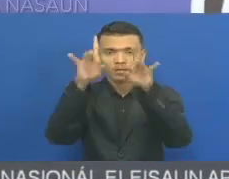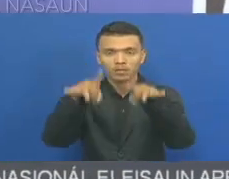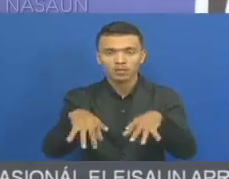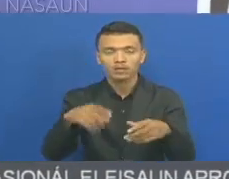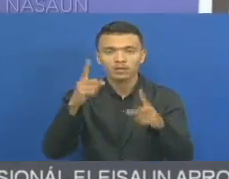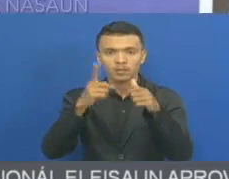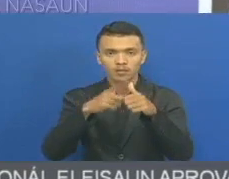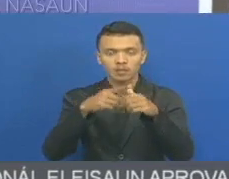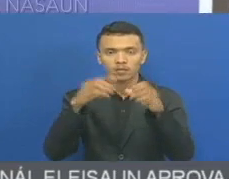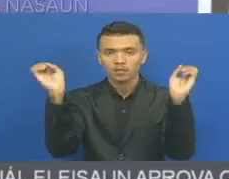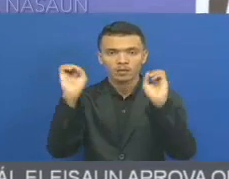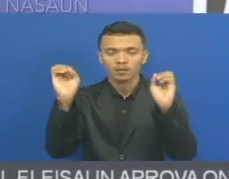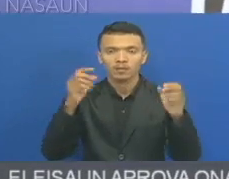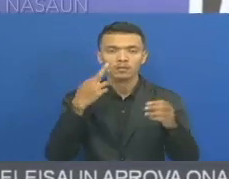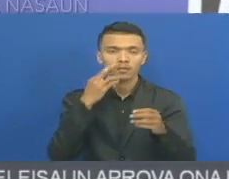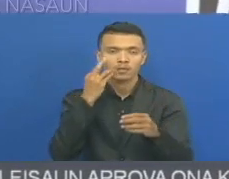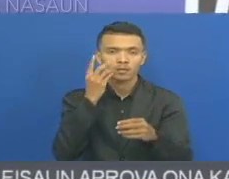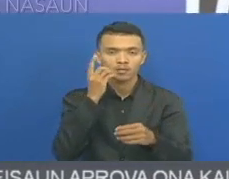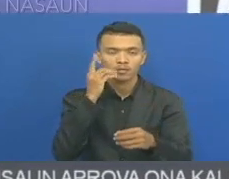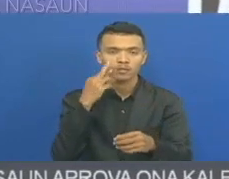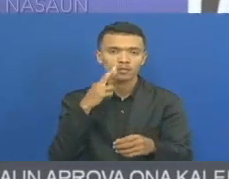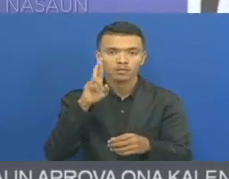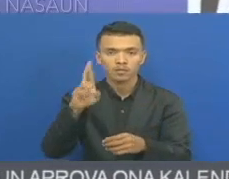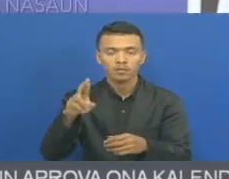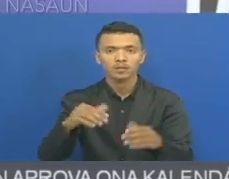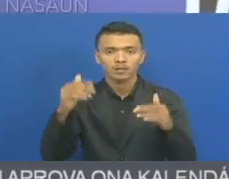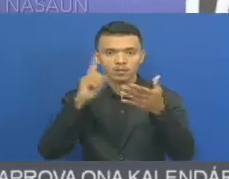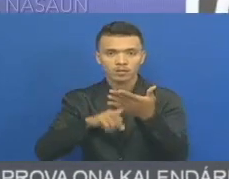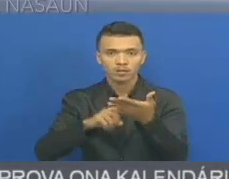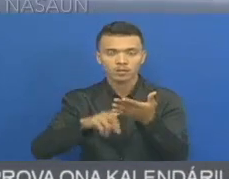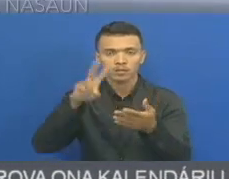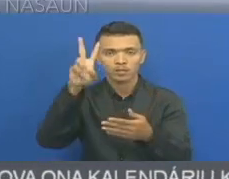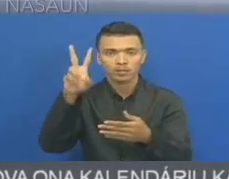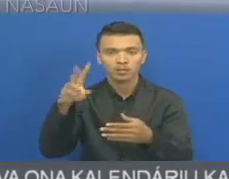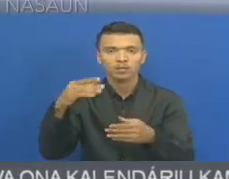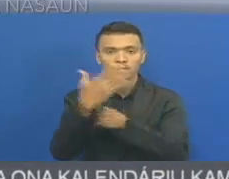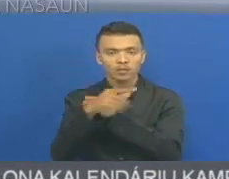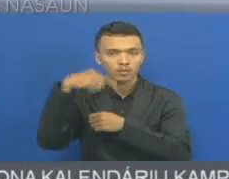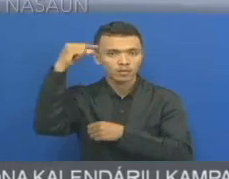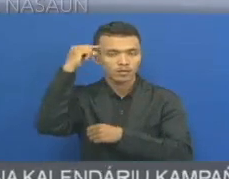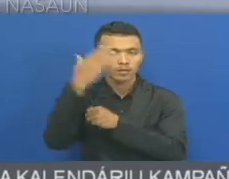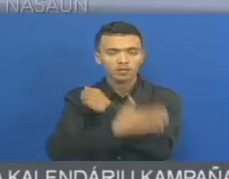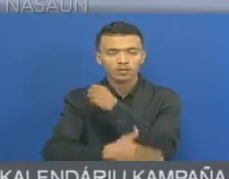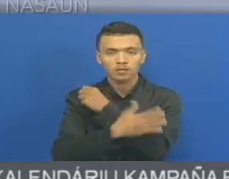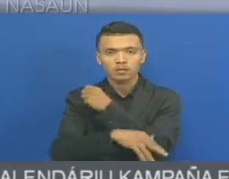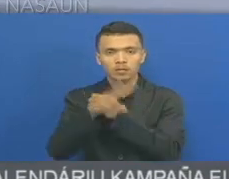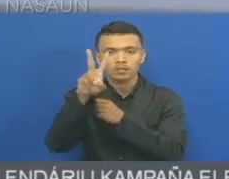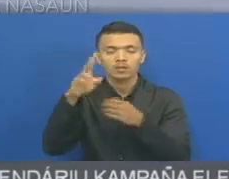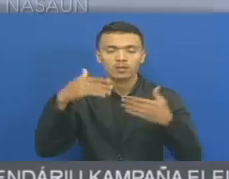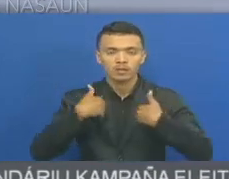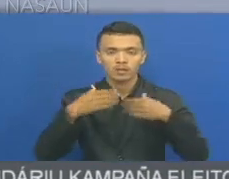trimestre lá e a solução. Mas bem discussão que a segundo trimestre Governo Rairua e a ONA entendimento babalo.